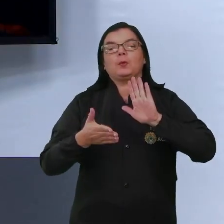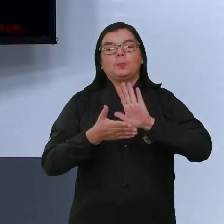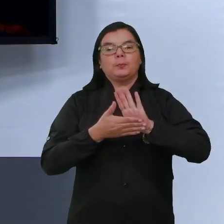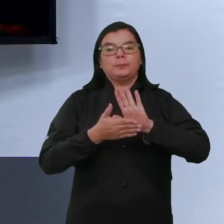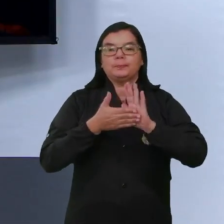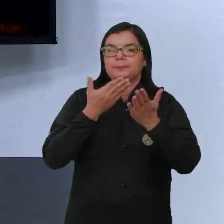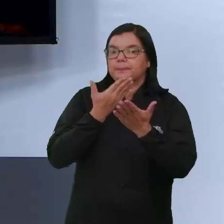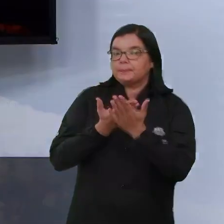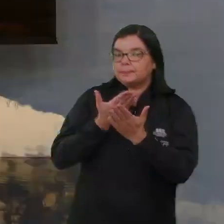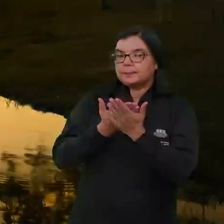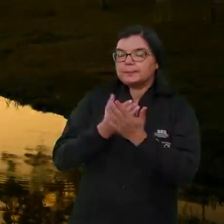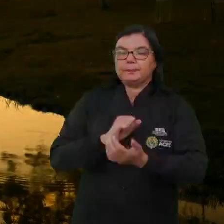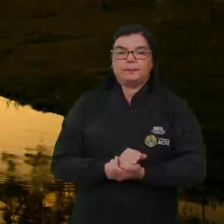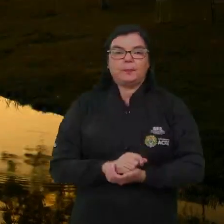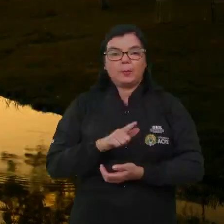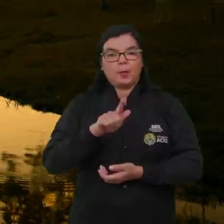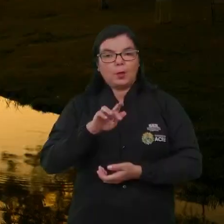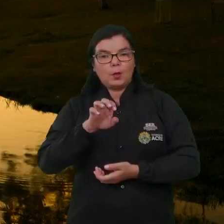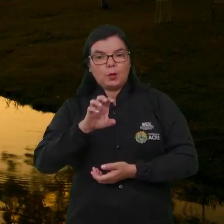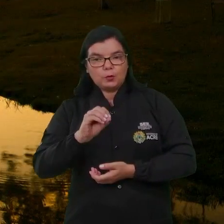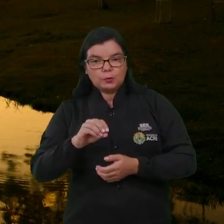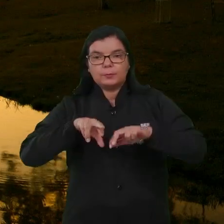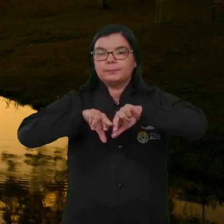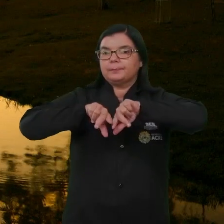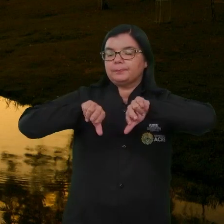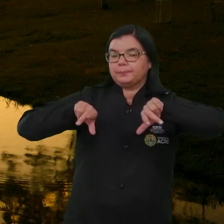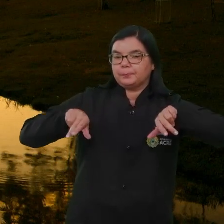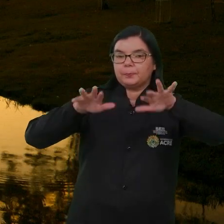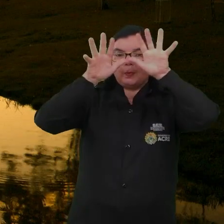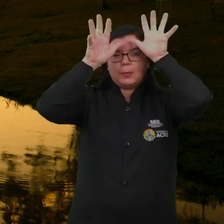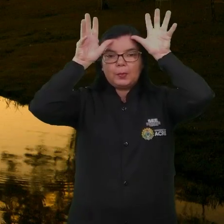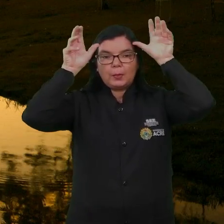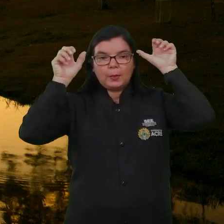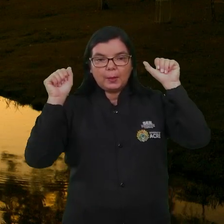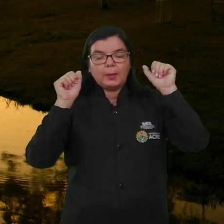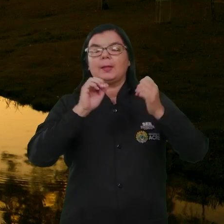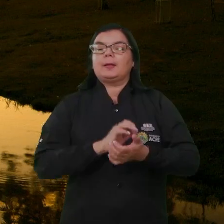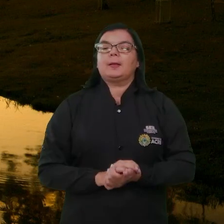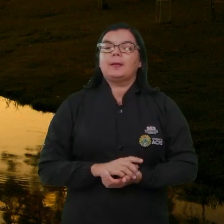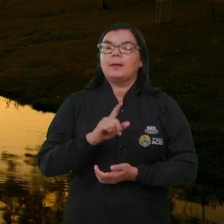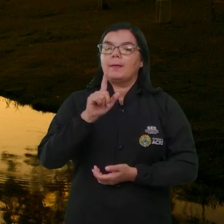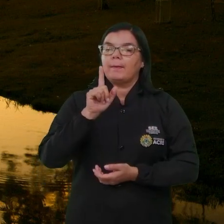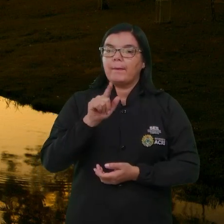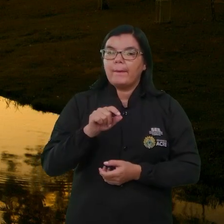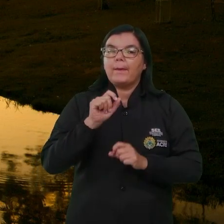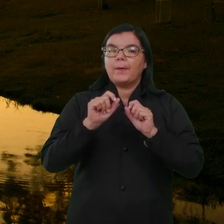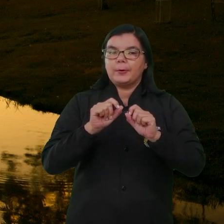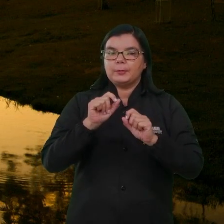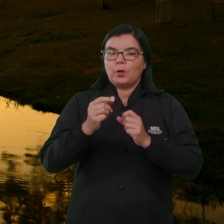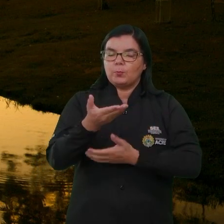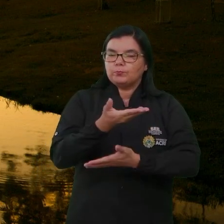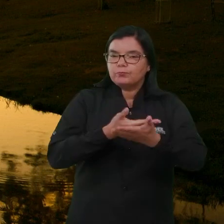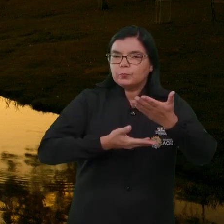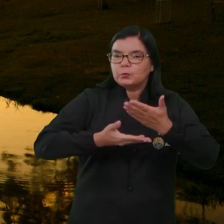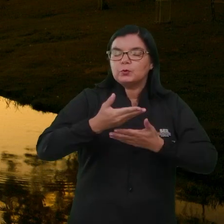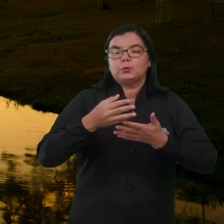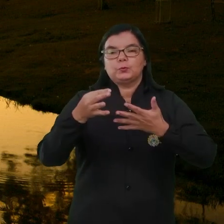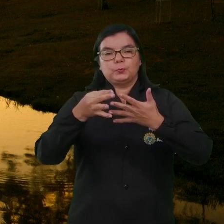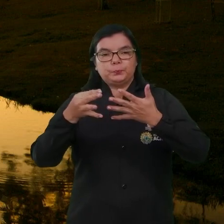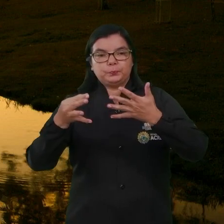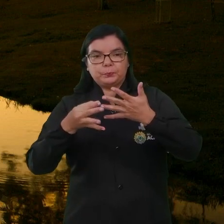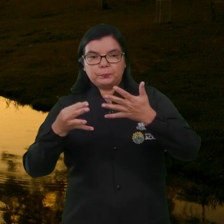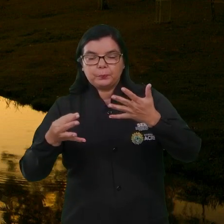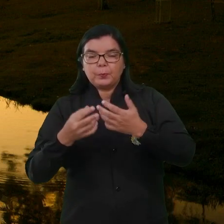aula. Então, geobiodiversidade do Acre é marcada pela interação entre